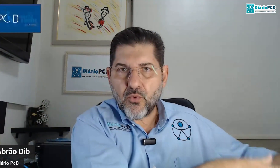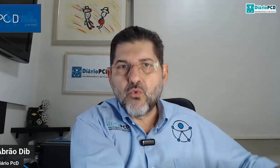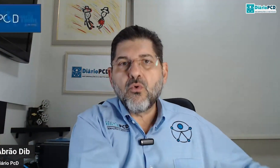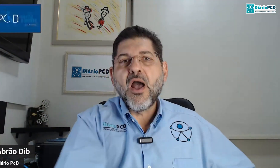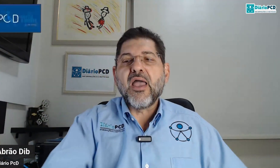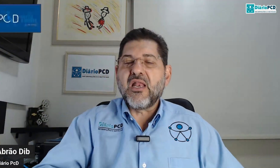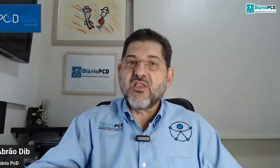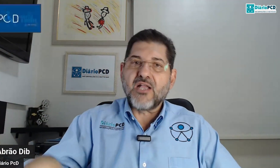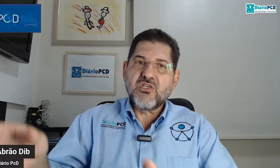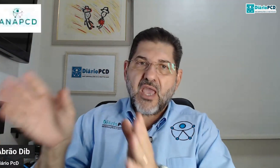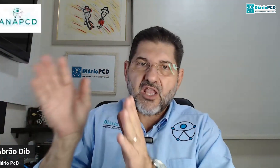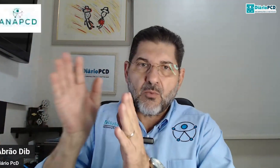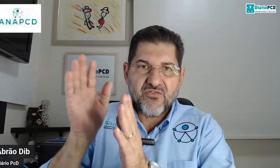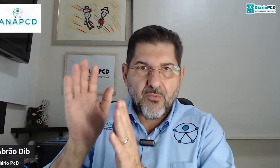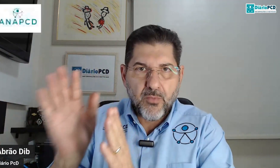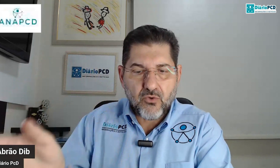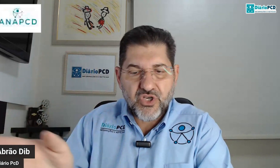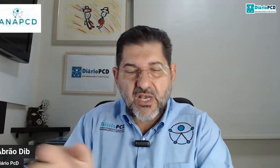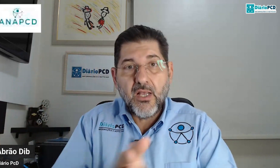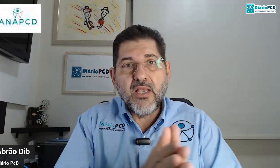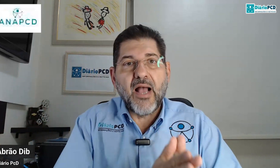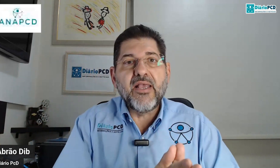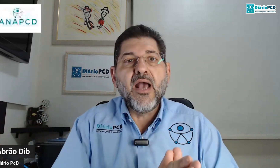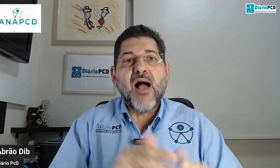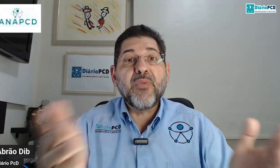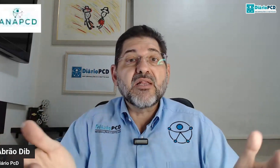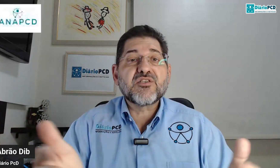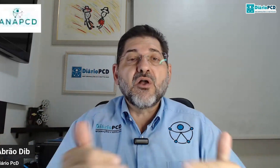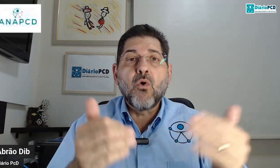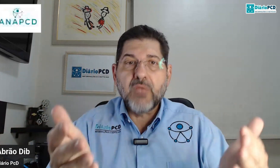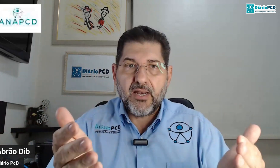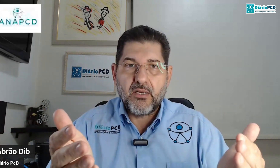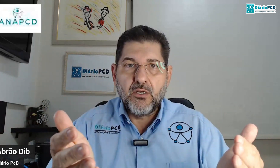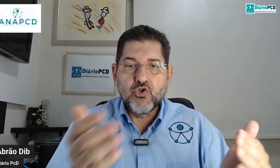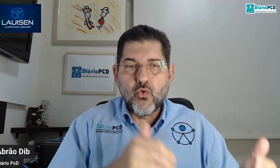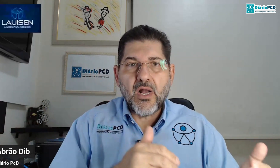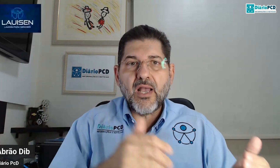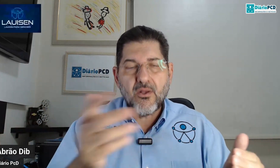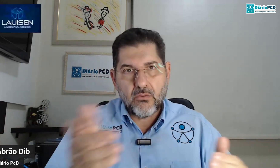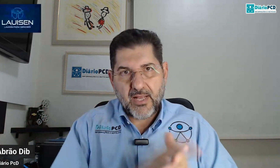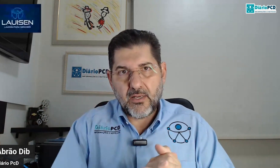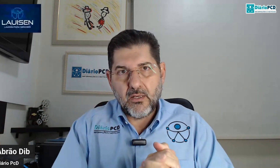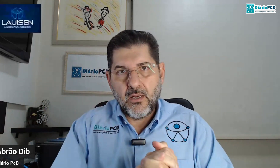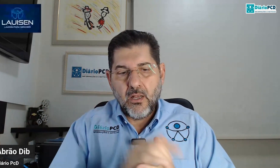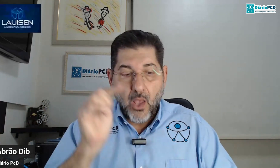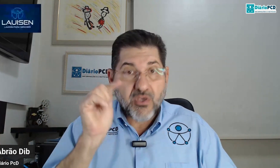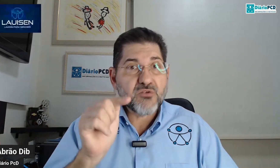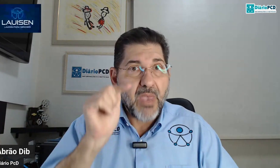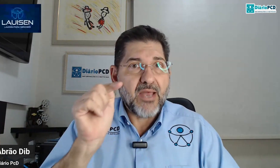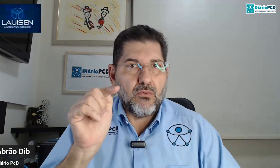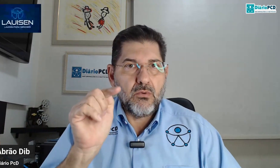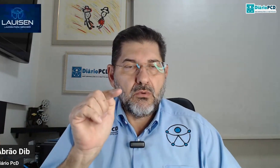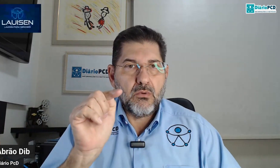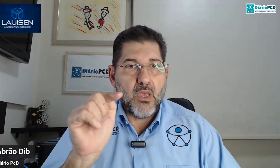diabetes tipo 1, a realidade de quem tem uma fibromialgia, e aí apenas condena, julga e condena.